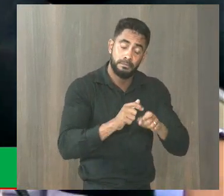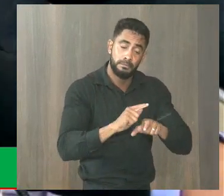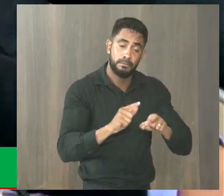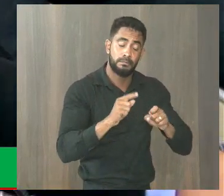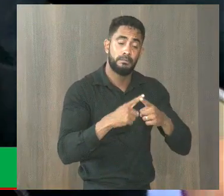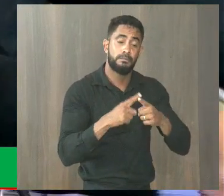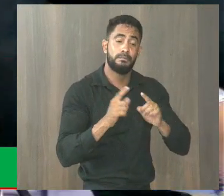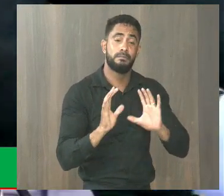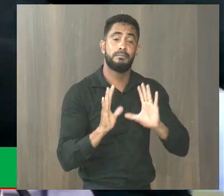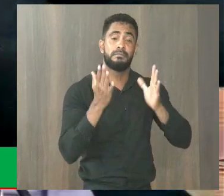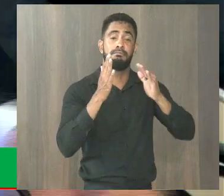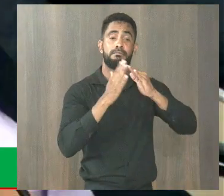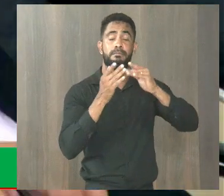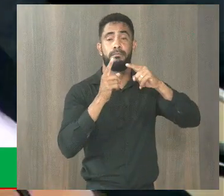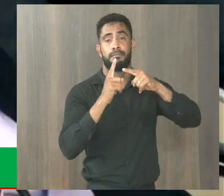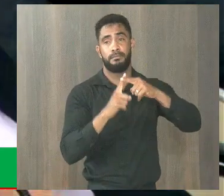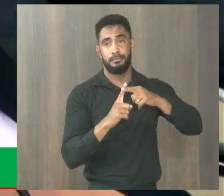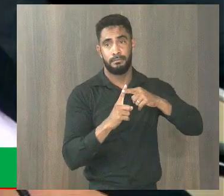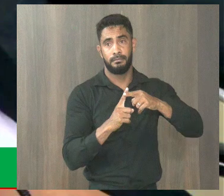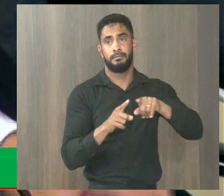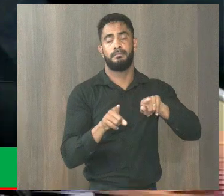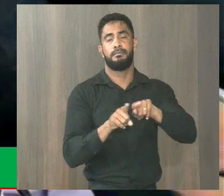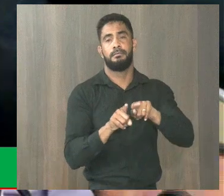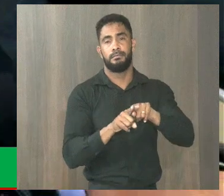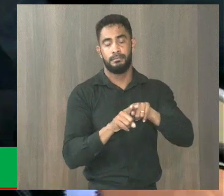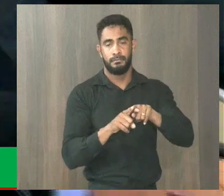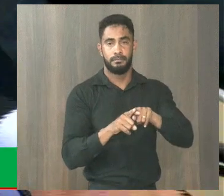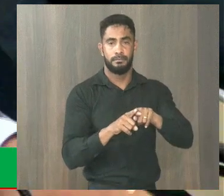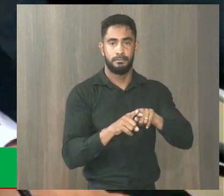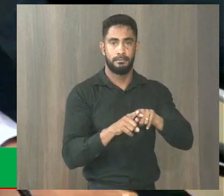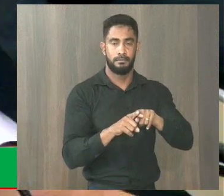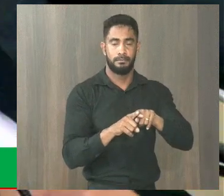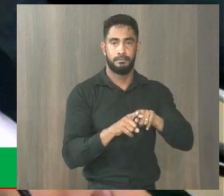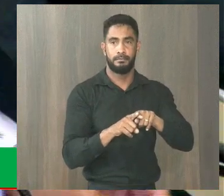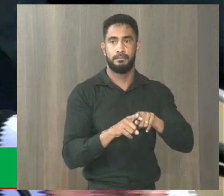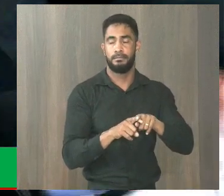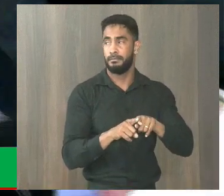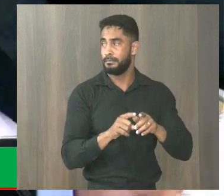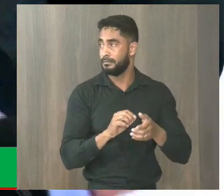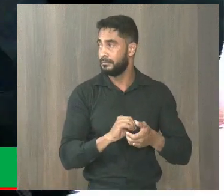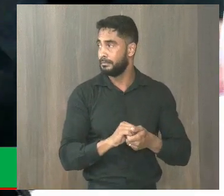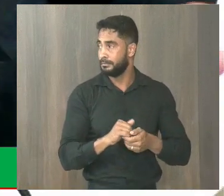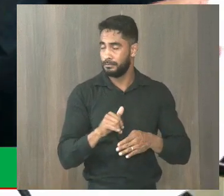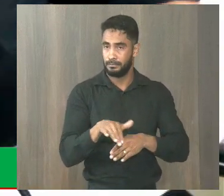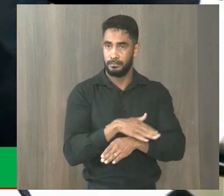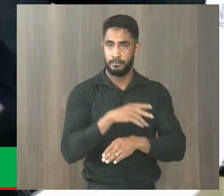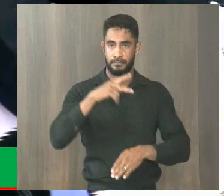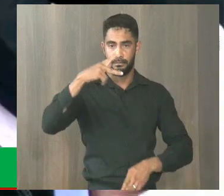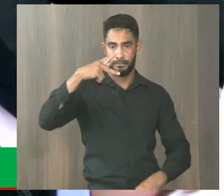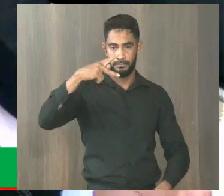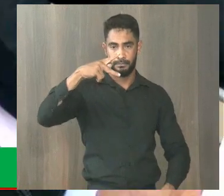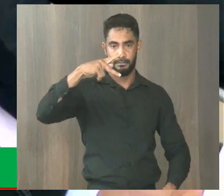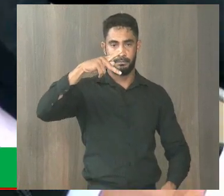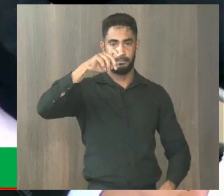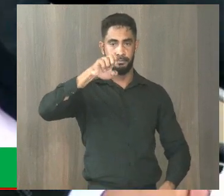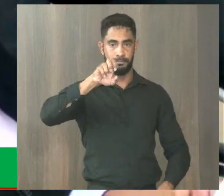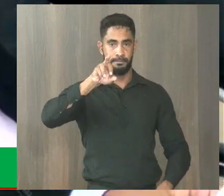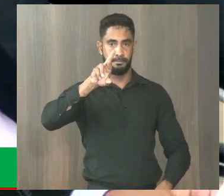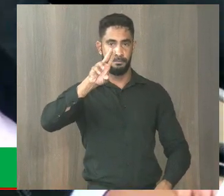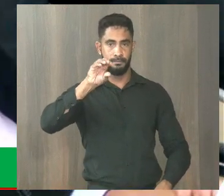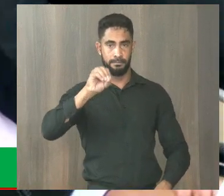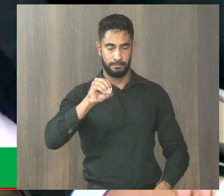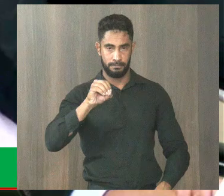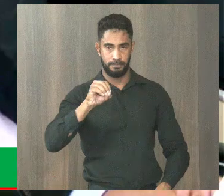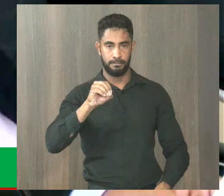igreja. E também, presidente, ficou um sem ler aqui, a rua Pedro Marques, no bairro Dente